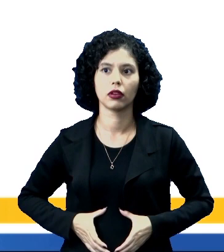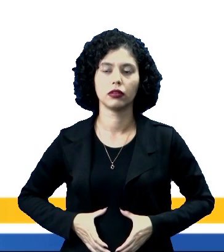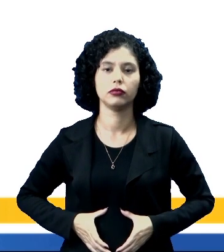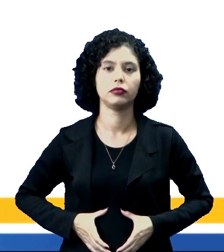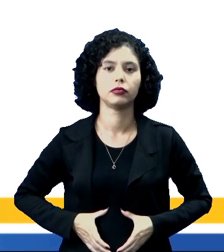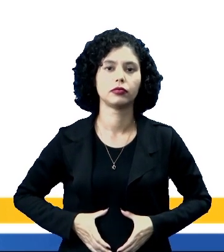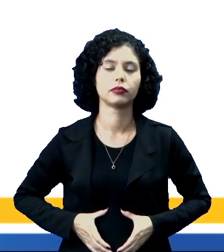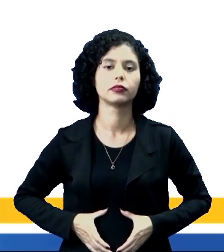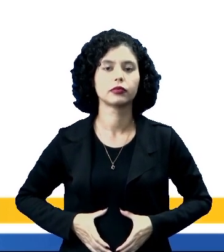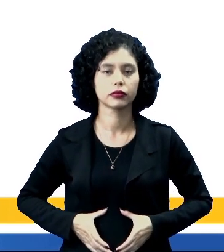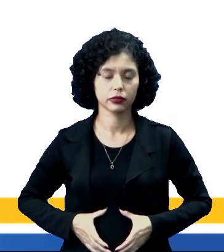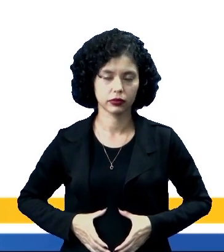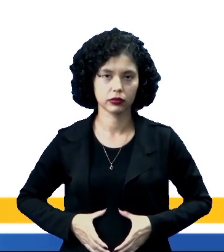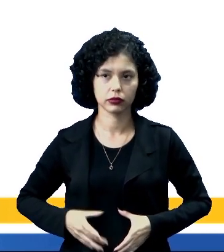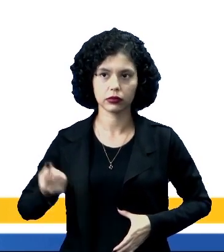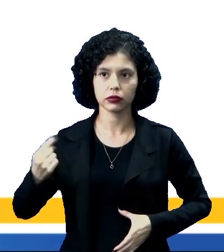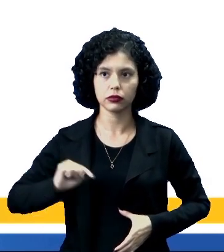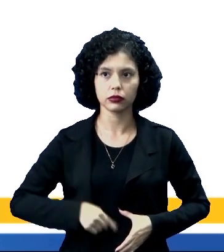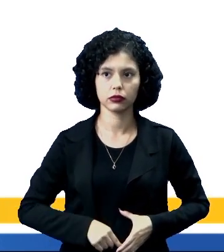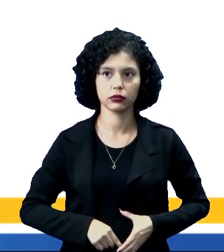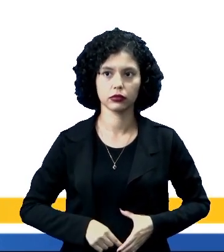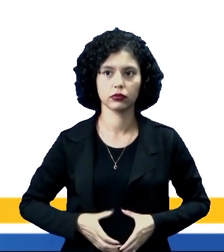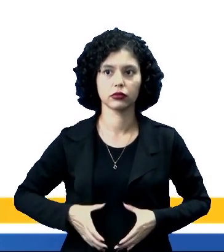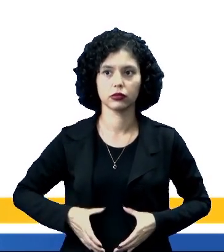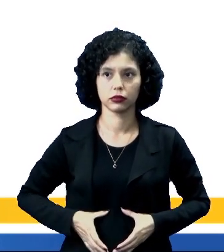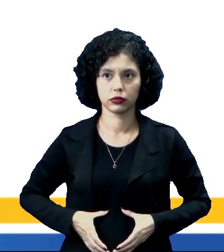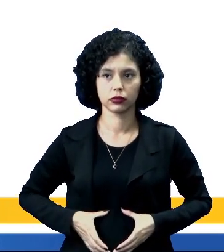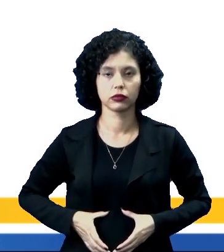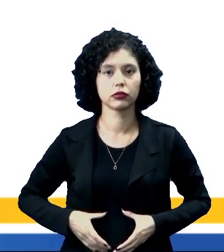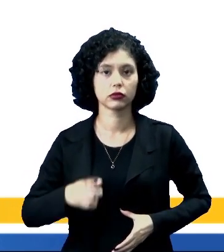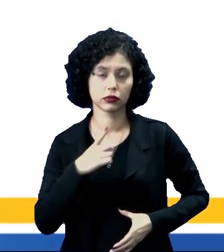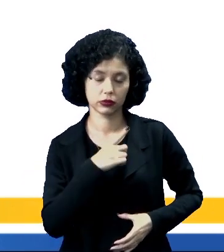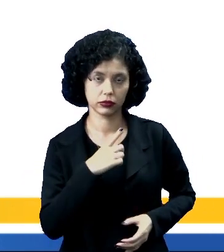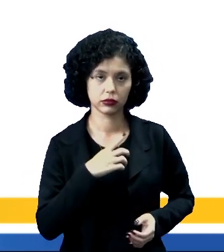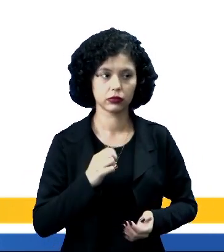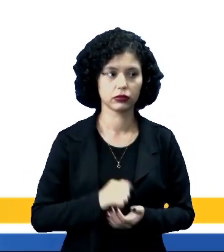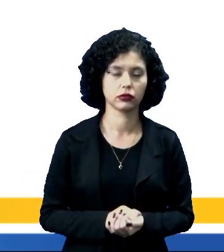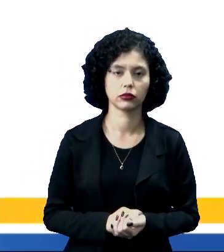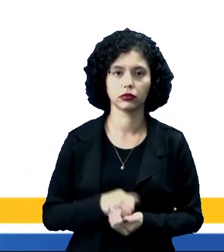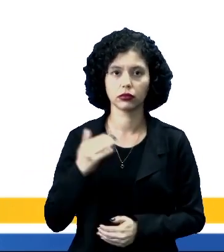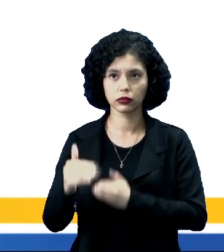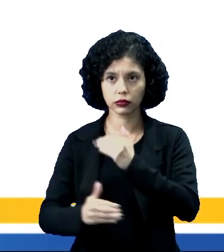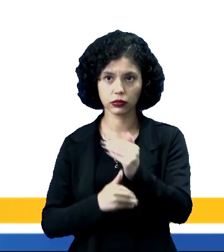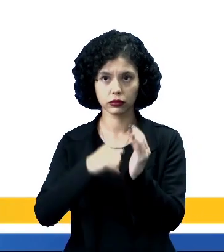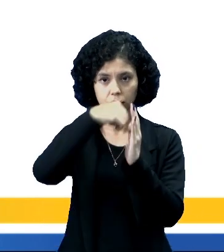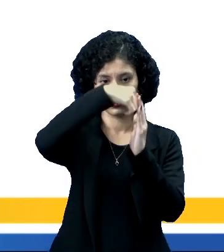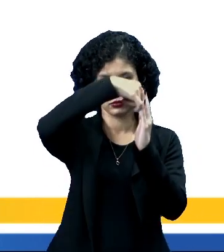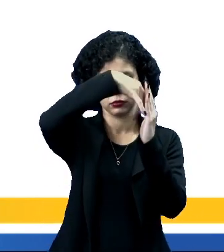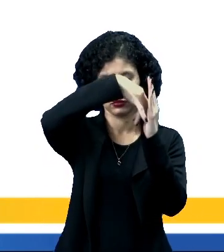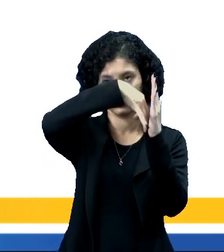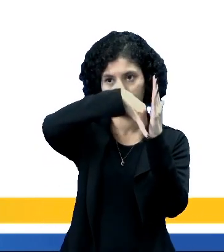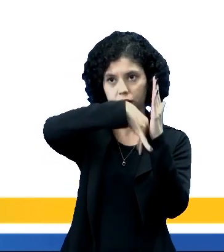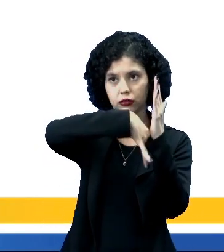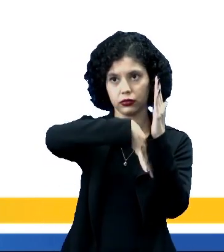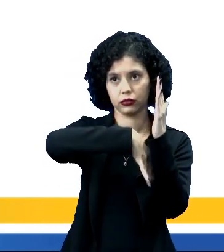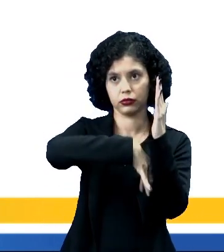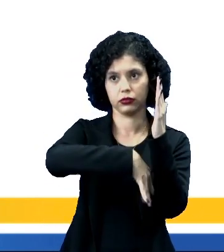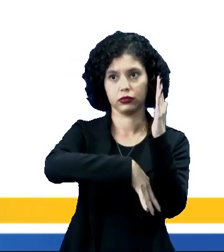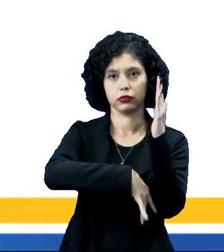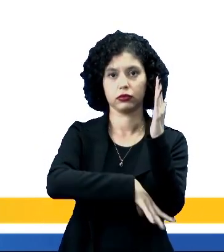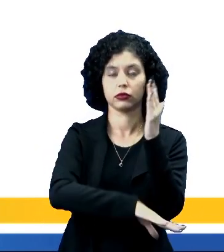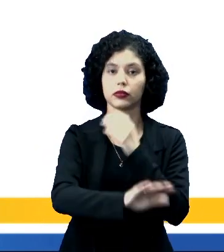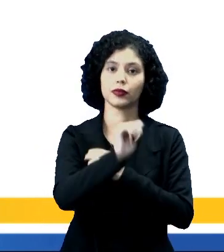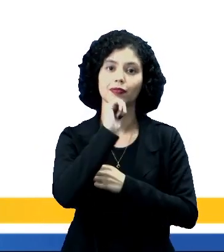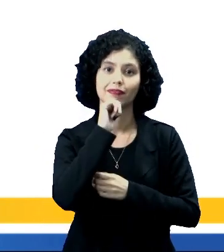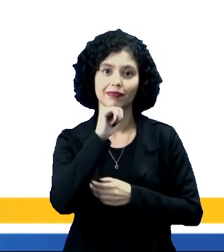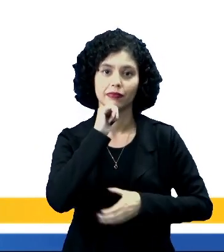mais interna do útero e é no útero que a gente vai ter um processo de descamação e esse processo